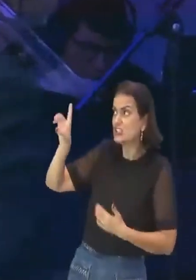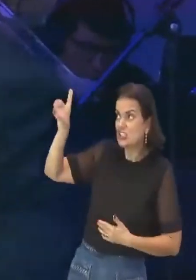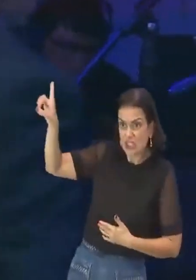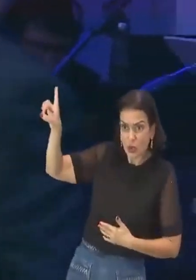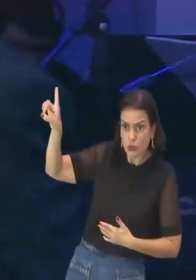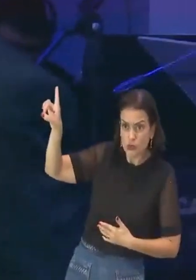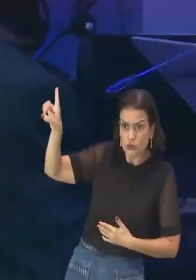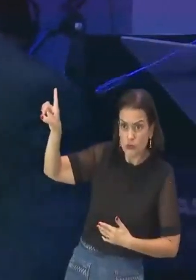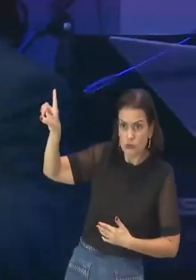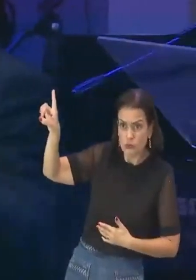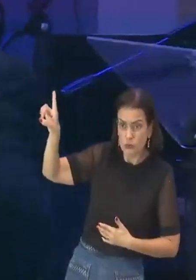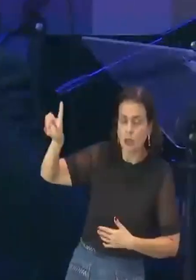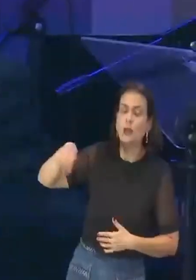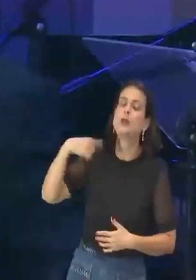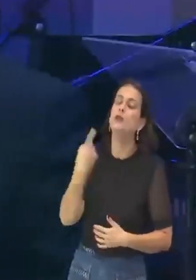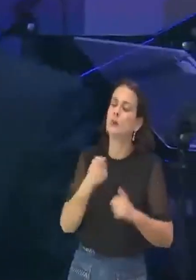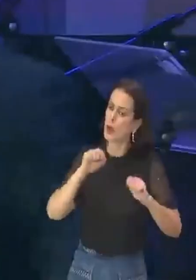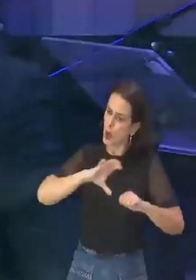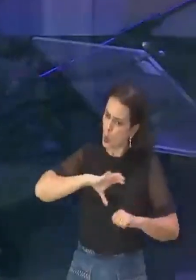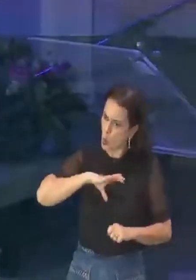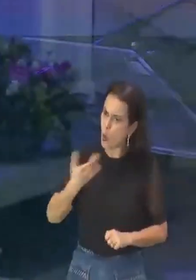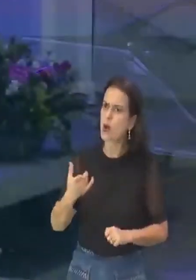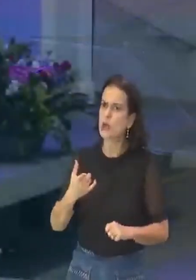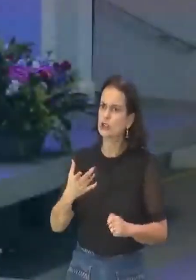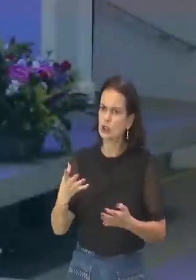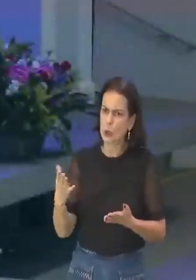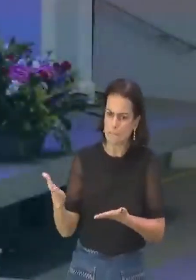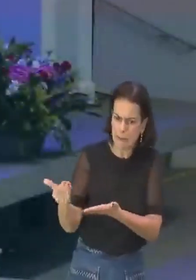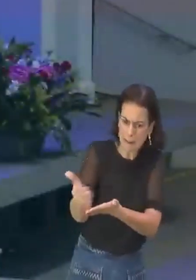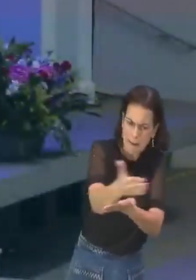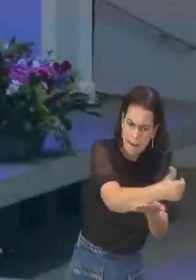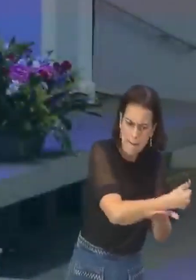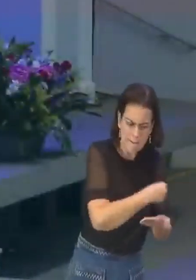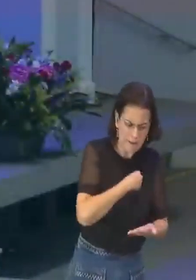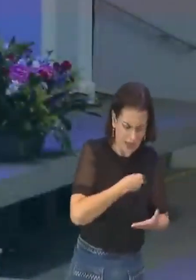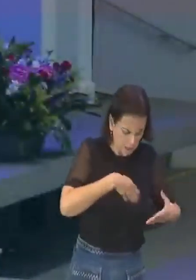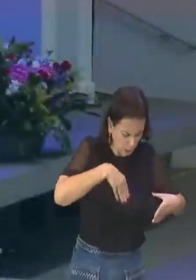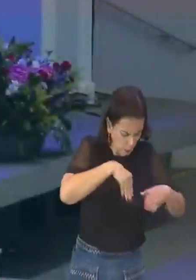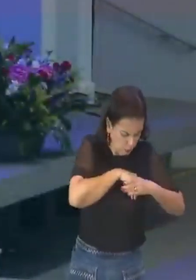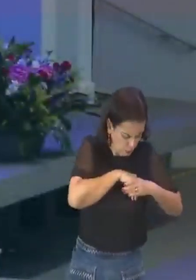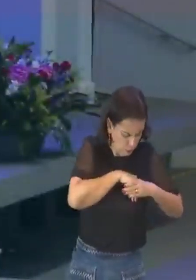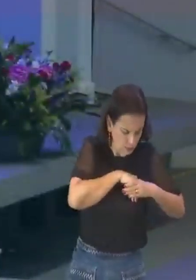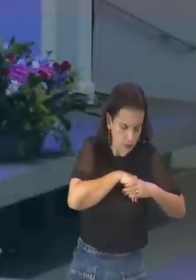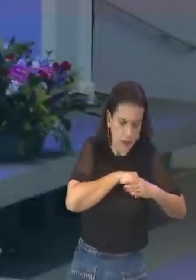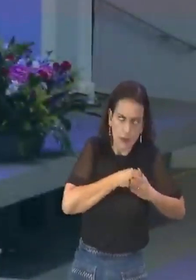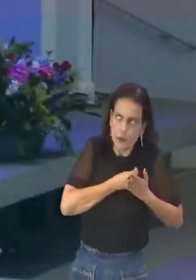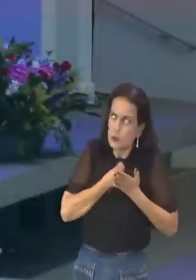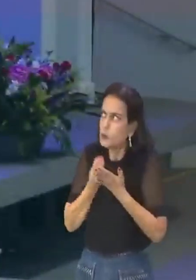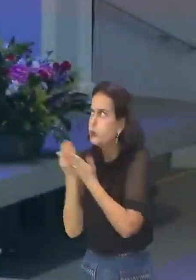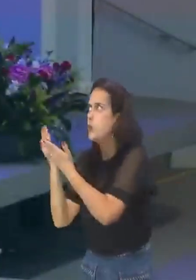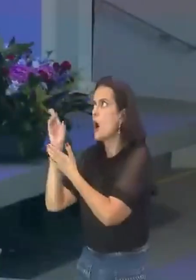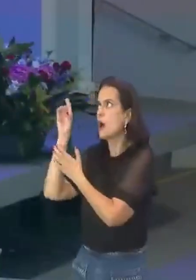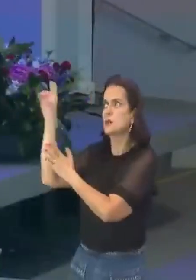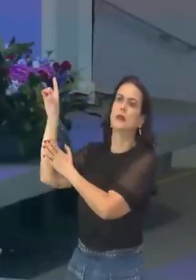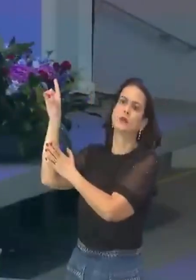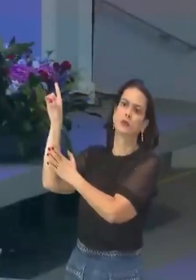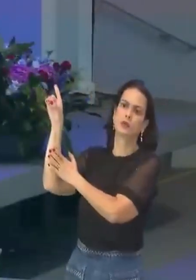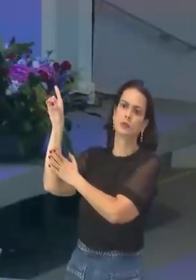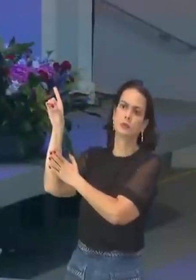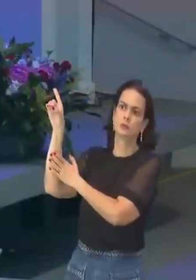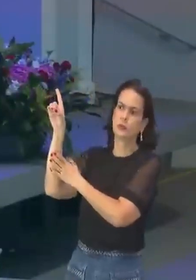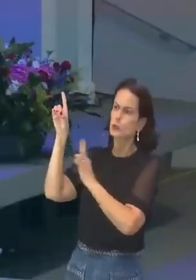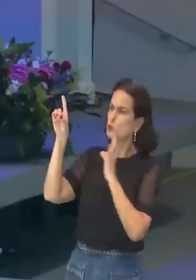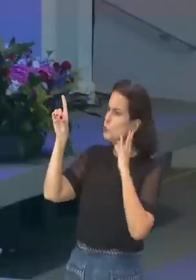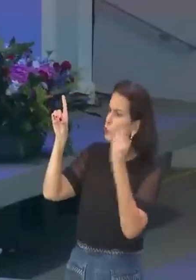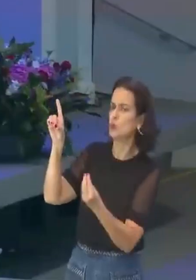de Deus. Nós precisamos ter a coragem de pegar todo o pecado que existe dentro de nós e depositarmos tudo o que nós